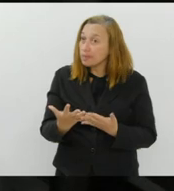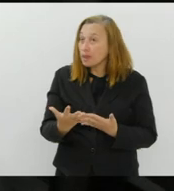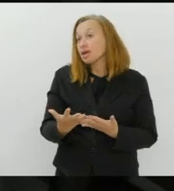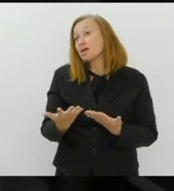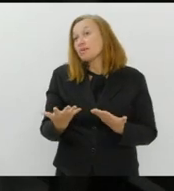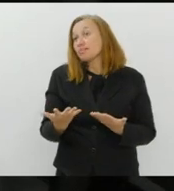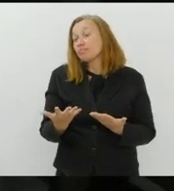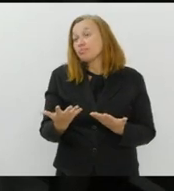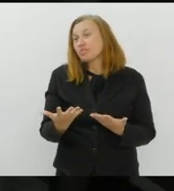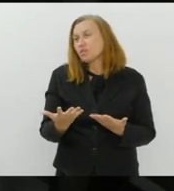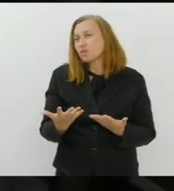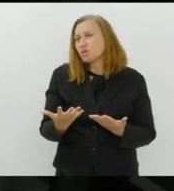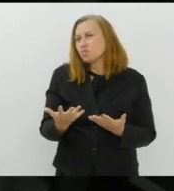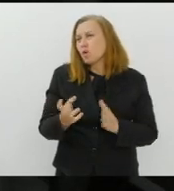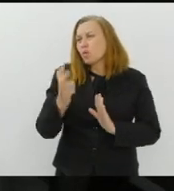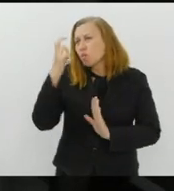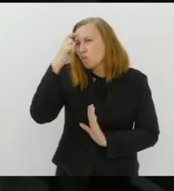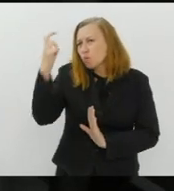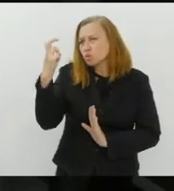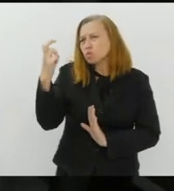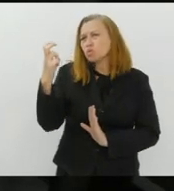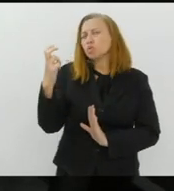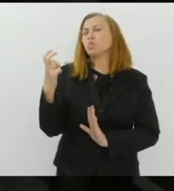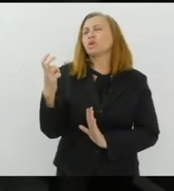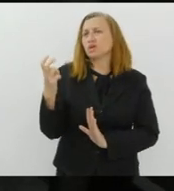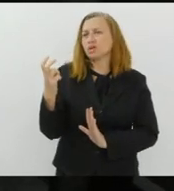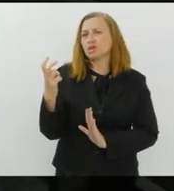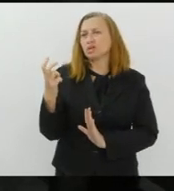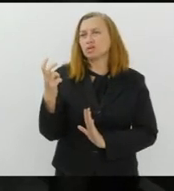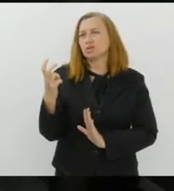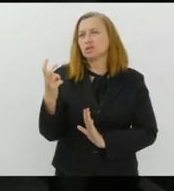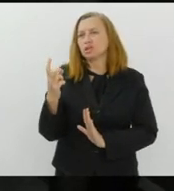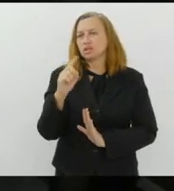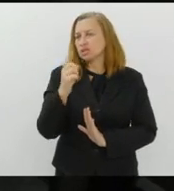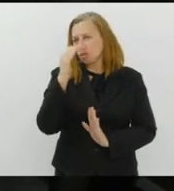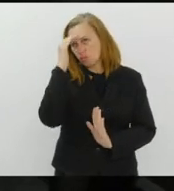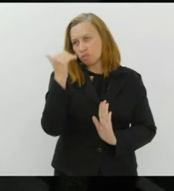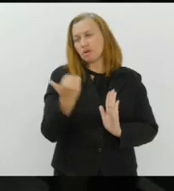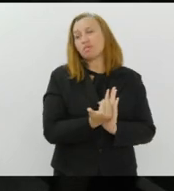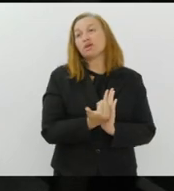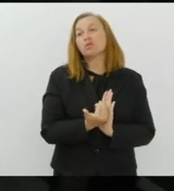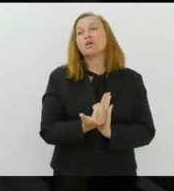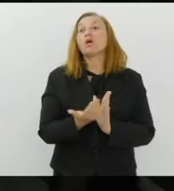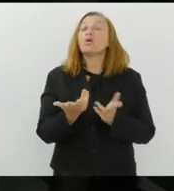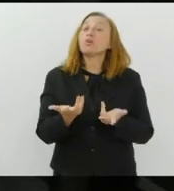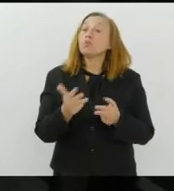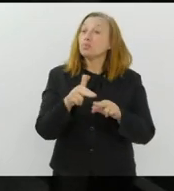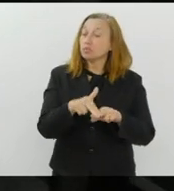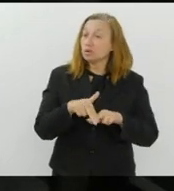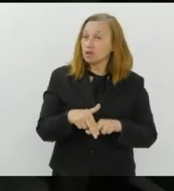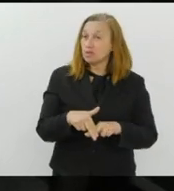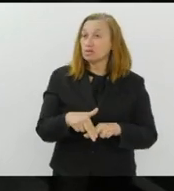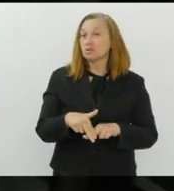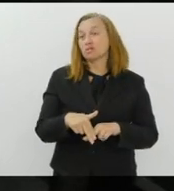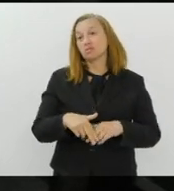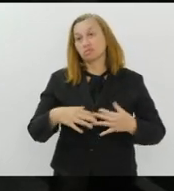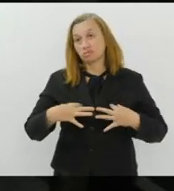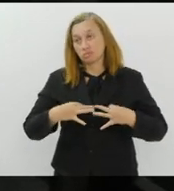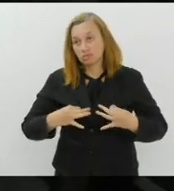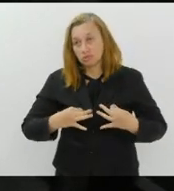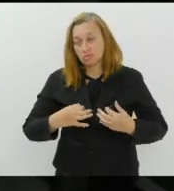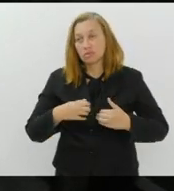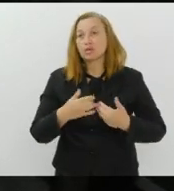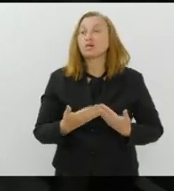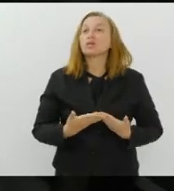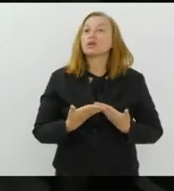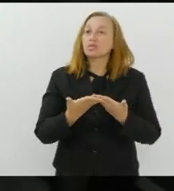de algum modo uma cultura subjacente de descumprimento. Então, eu me coloco à disposição para receber essa informação e dar